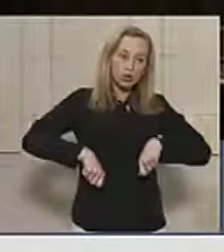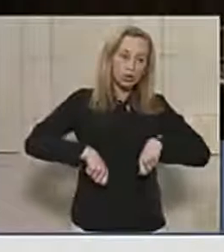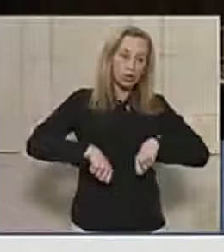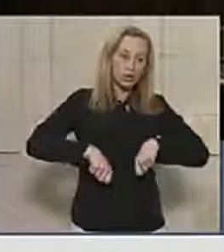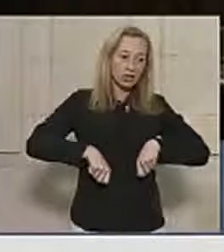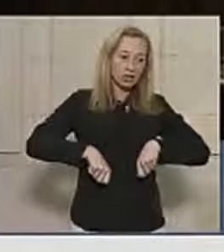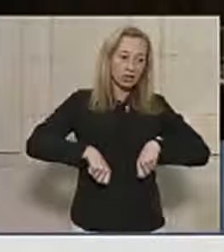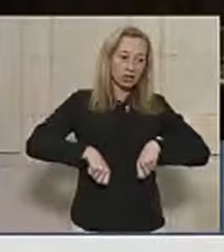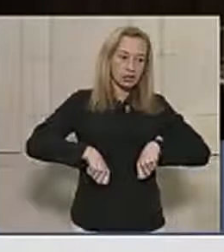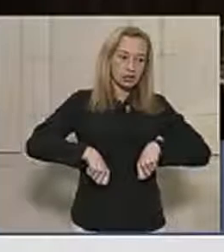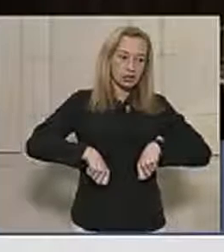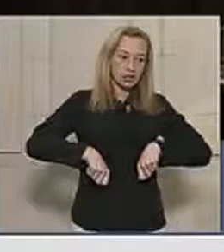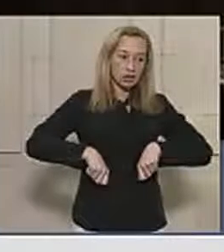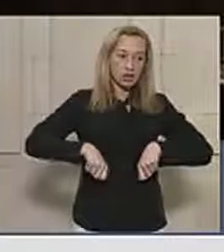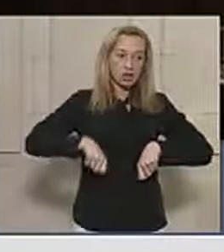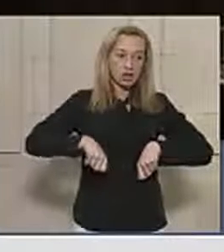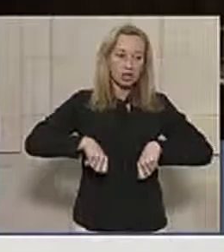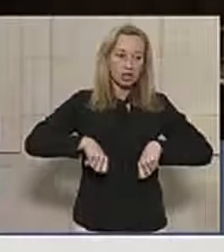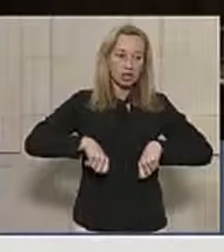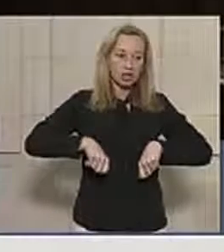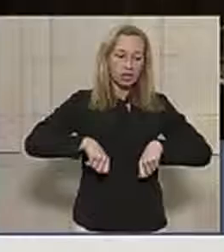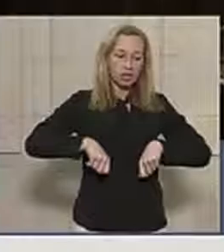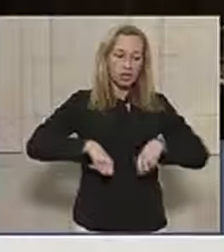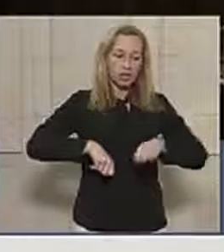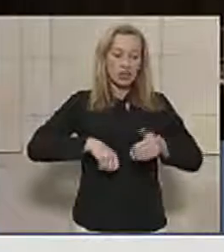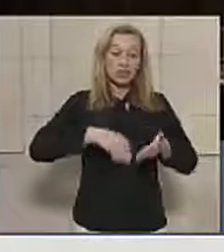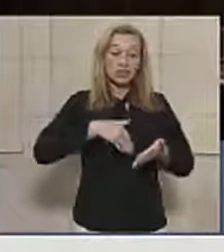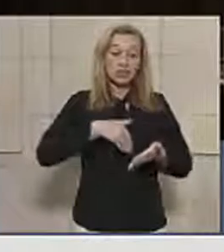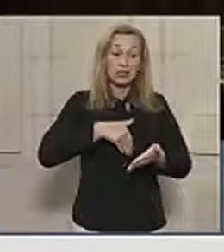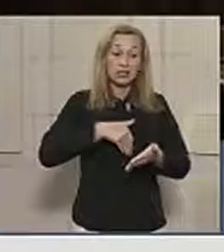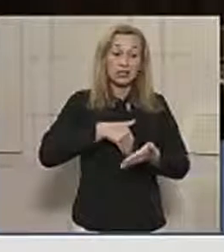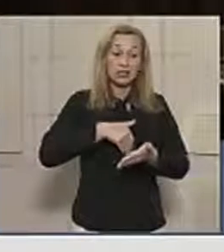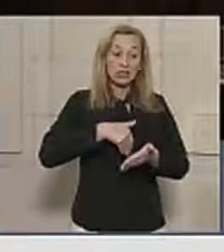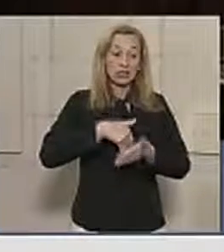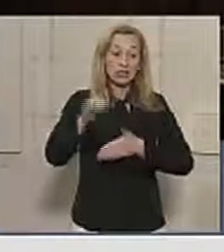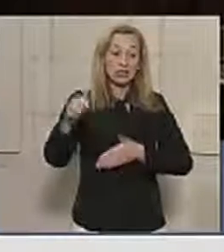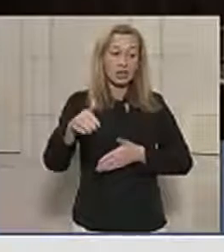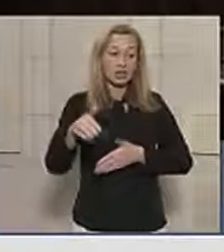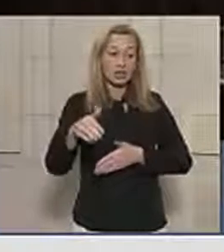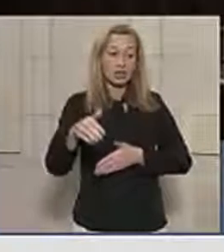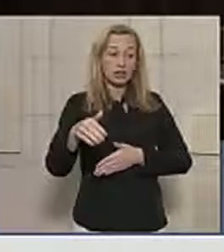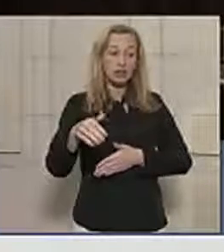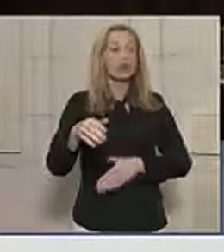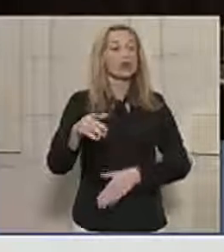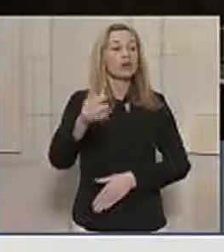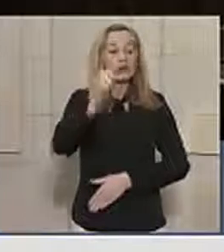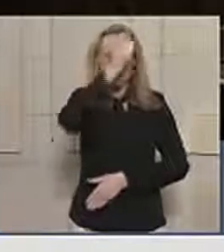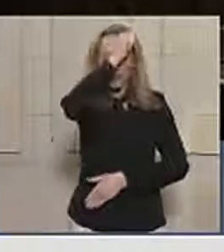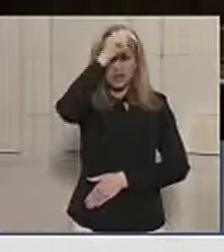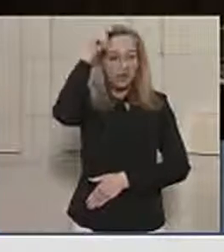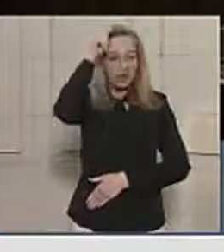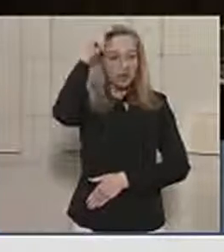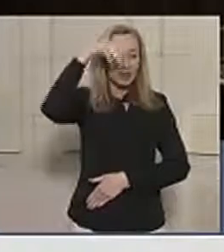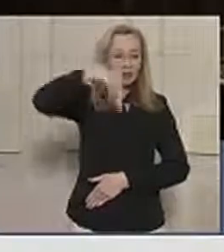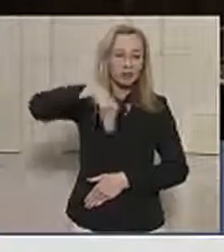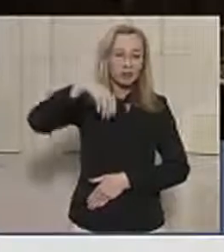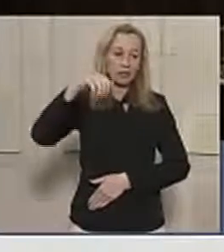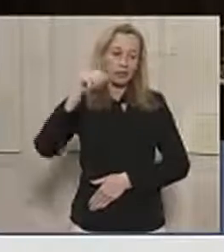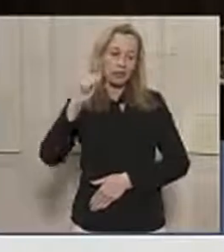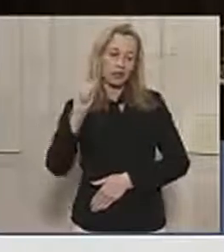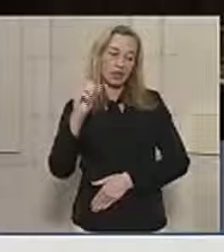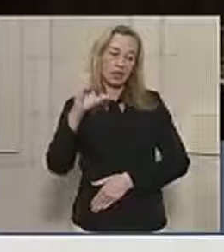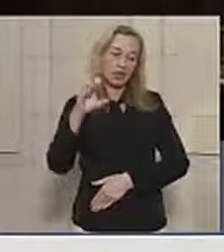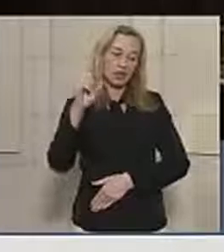impeachment do prefeito Marcelo Crivella. Eu quero falar porque essa situação do